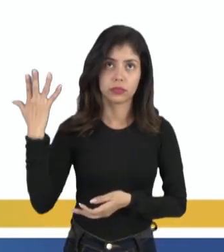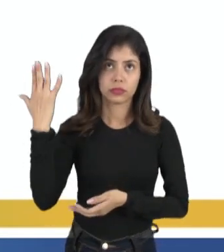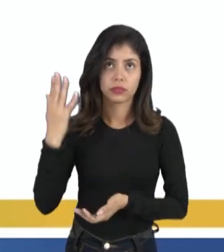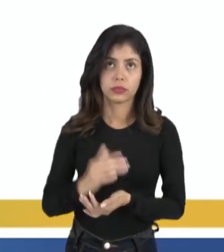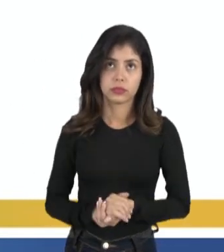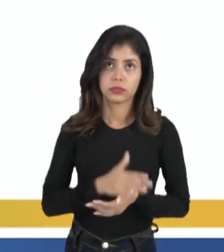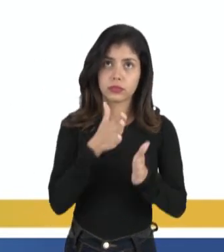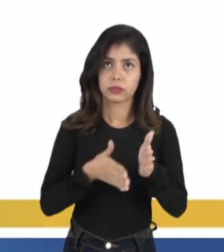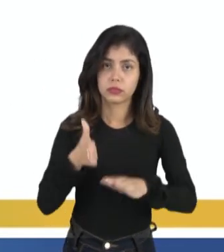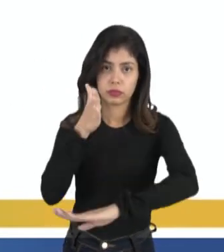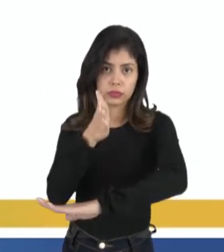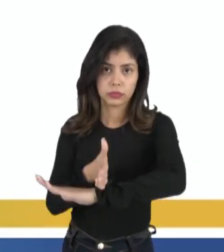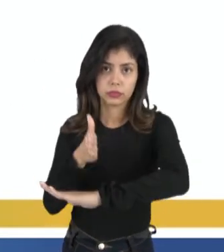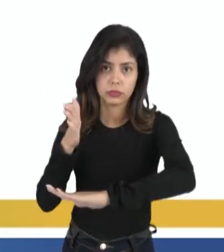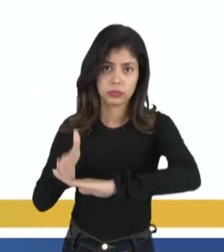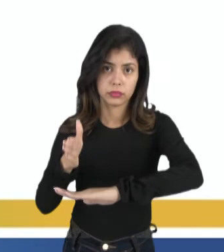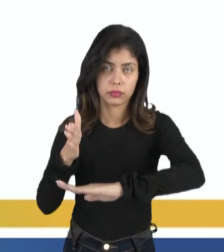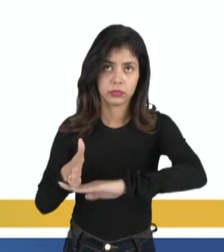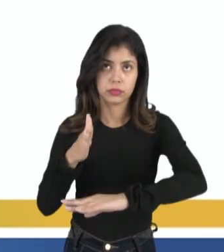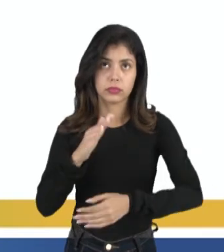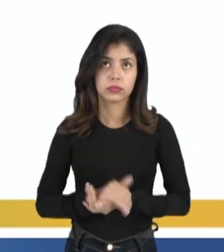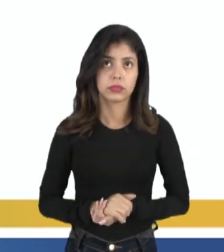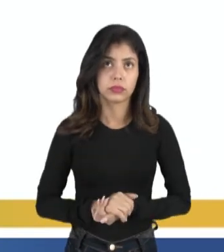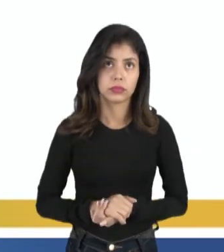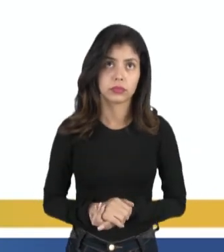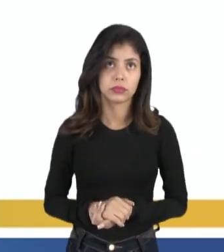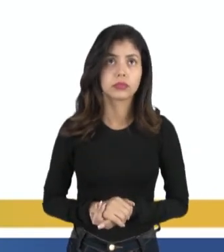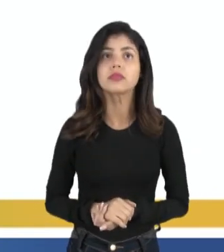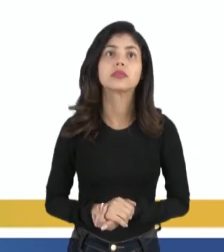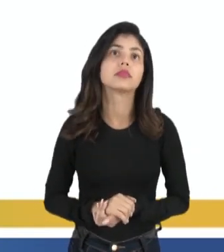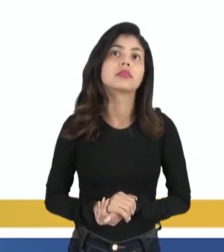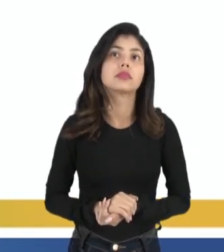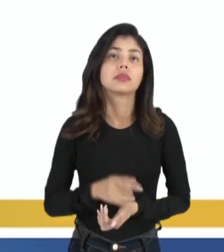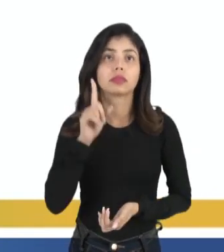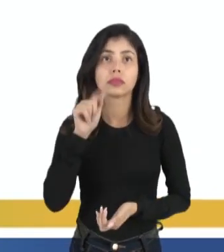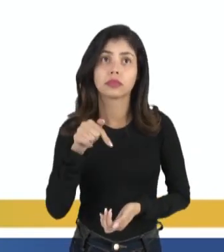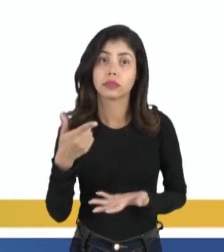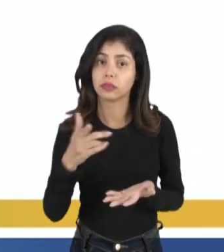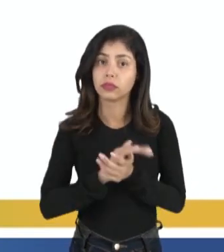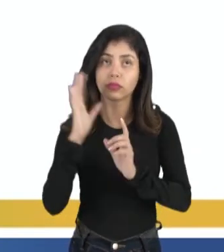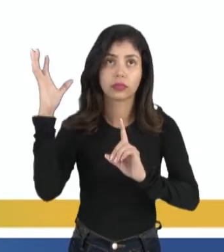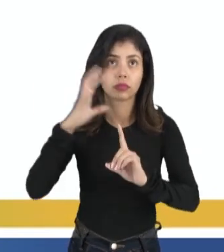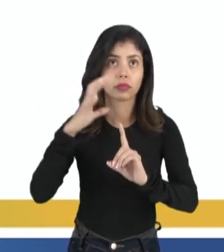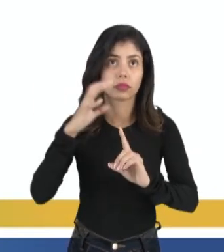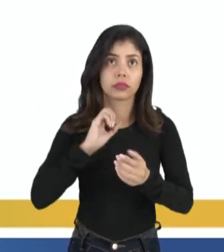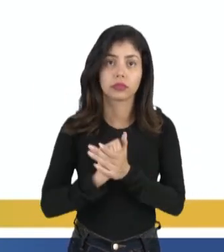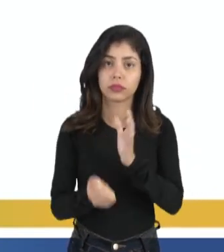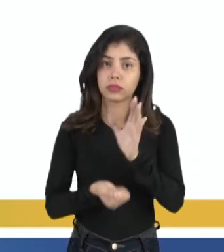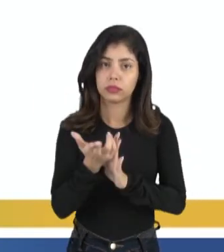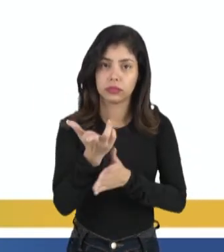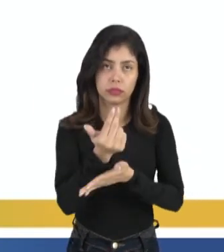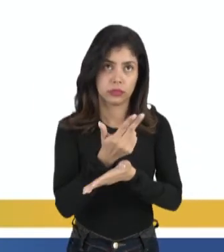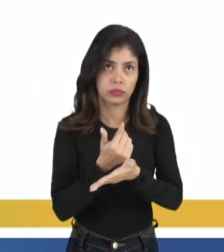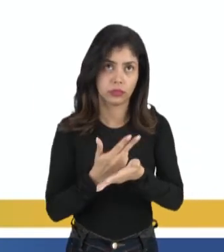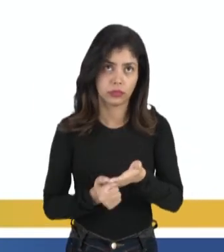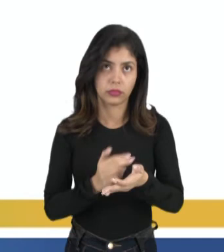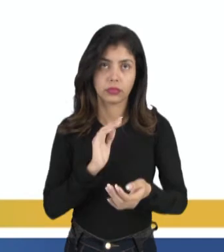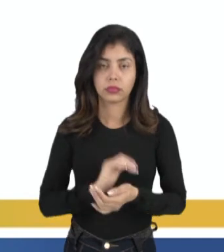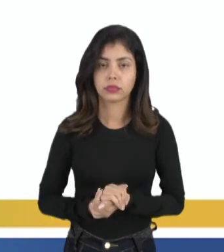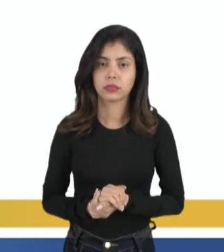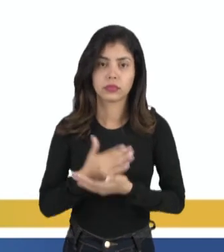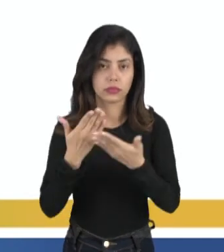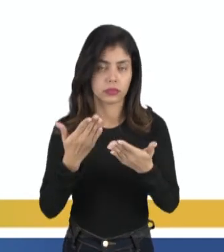principais acontecimentos ocorrido na idade moderna Flick influenciaram a criação